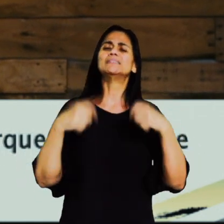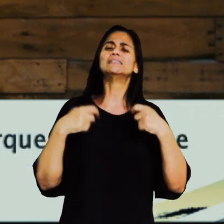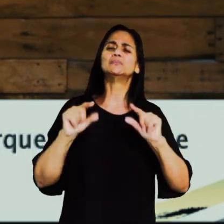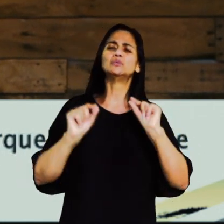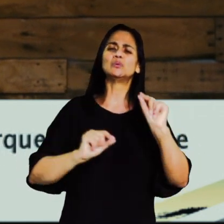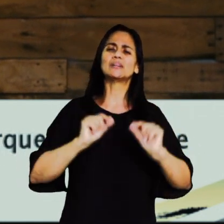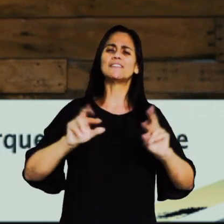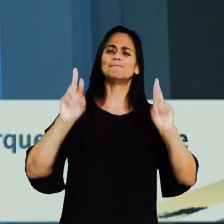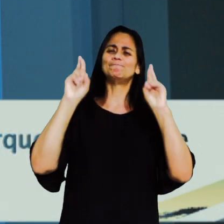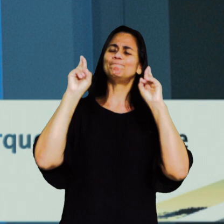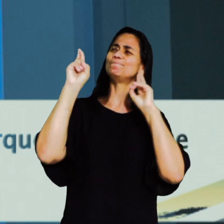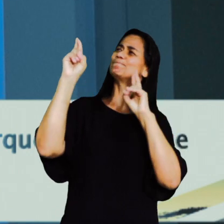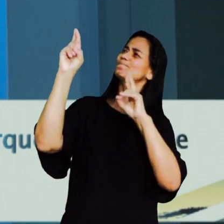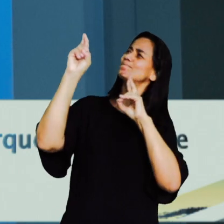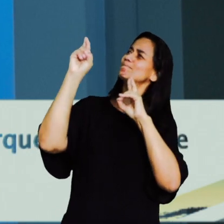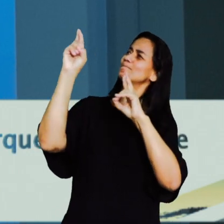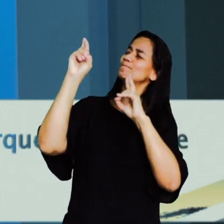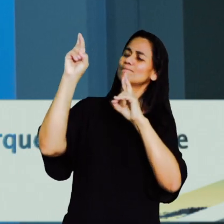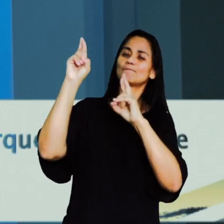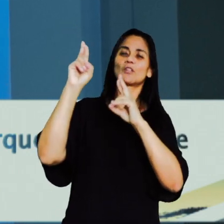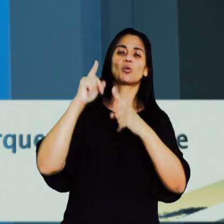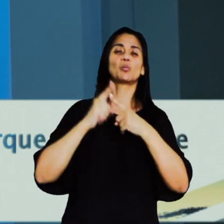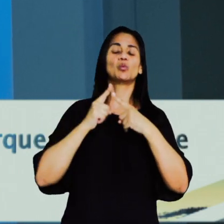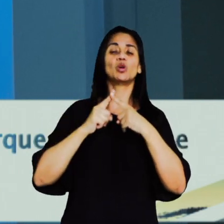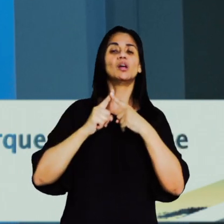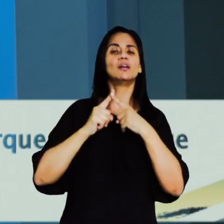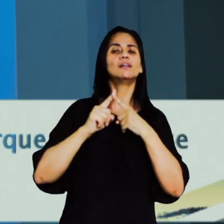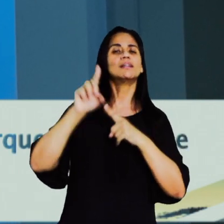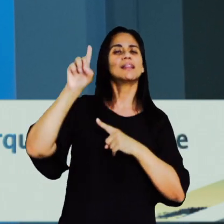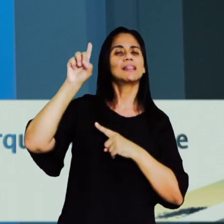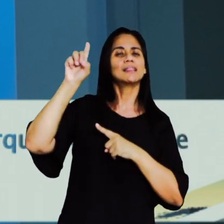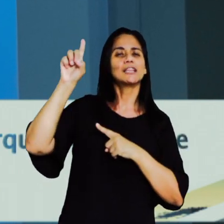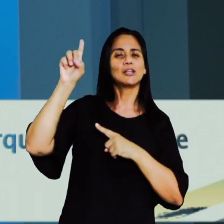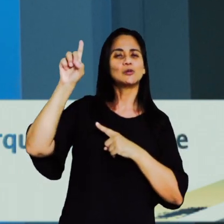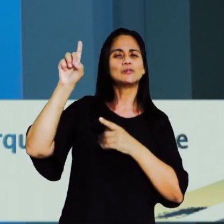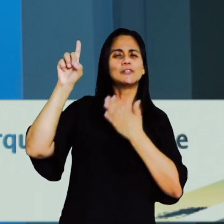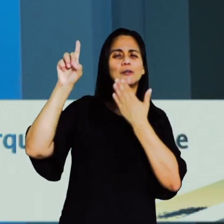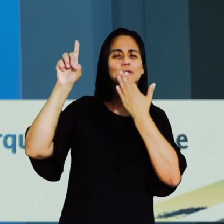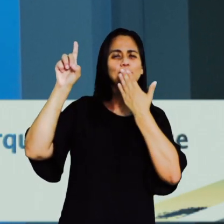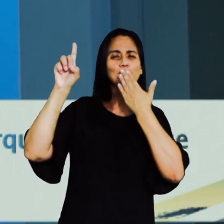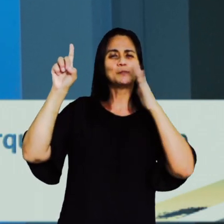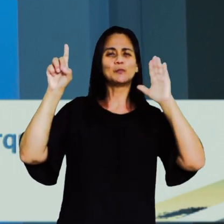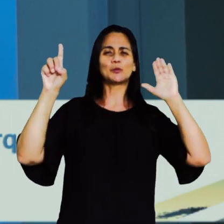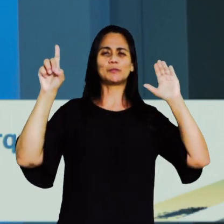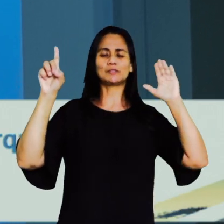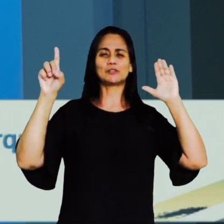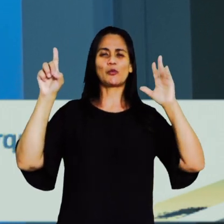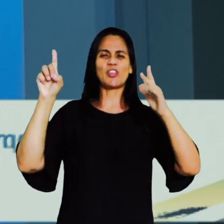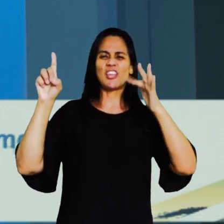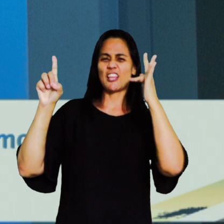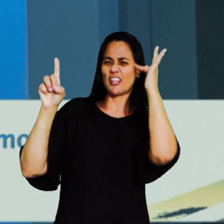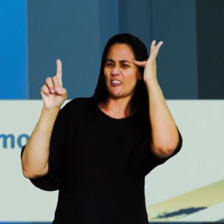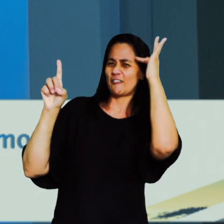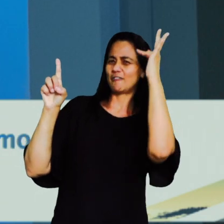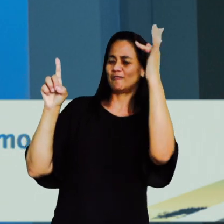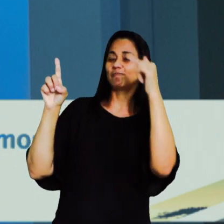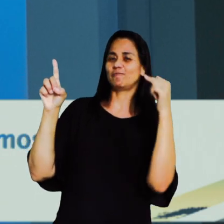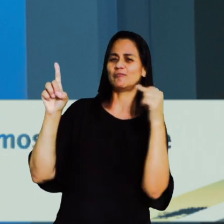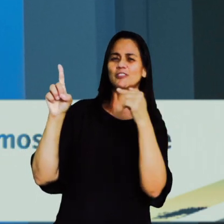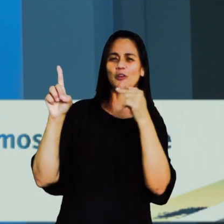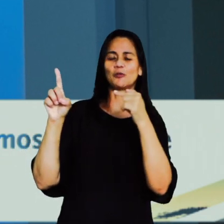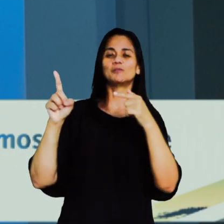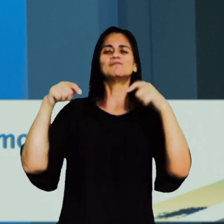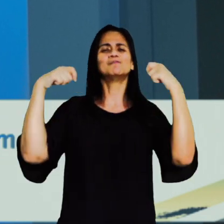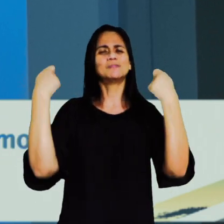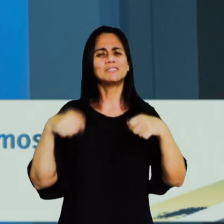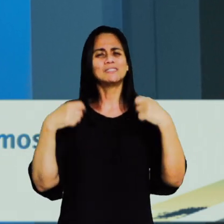nossa esperança, porque fiel é o que prometeu. E consideremo-nos uns